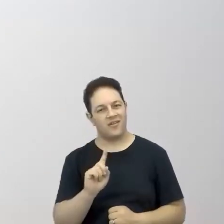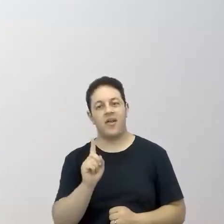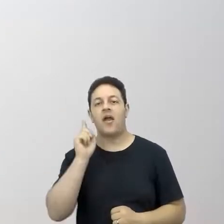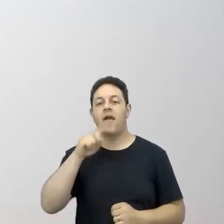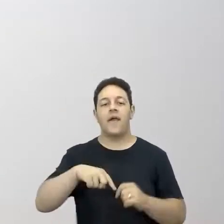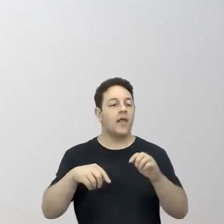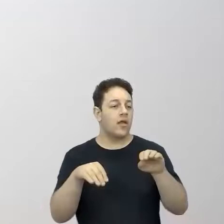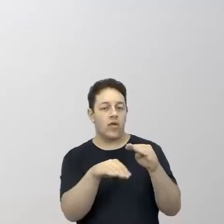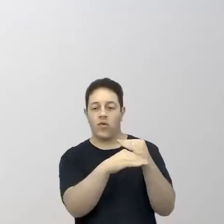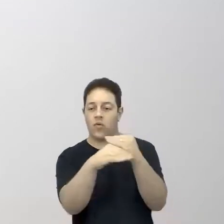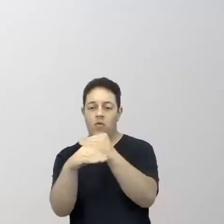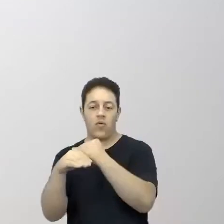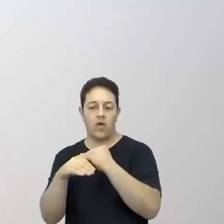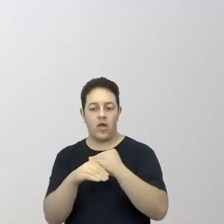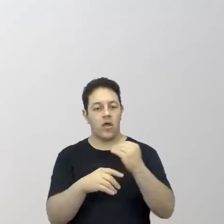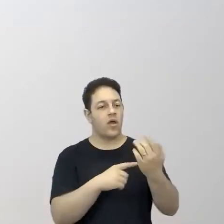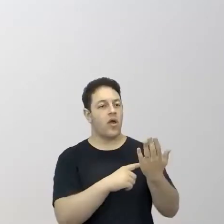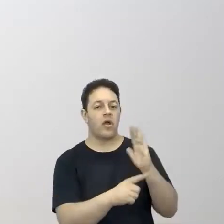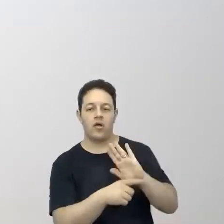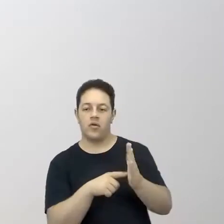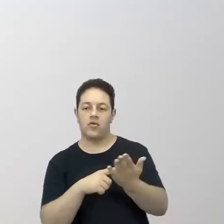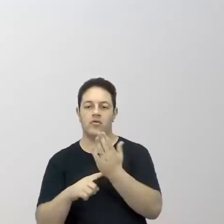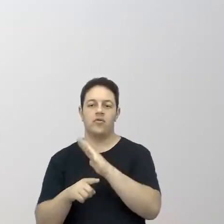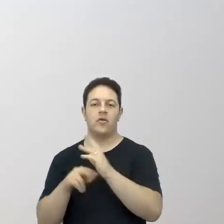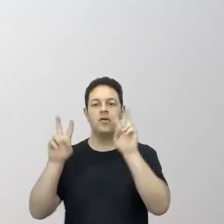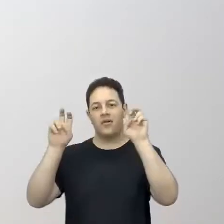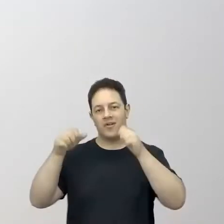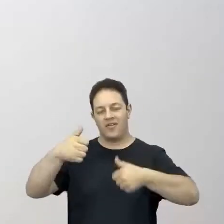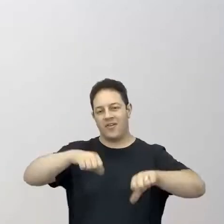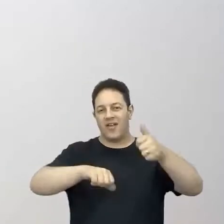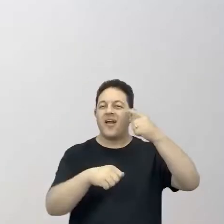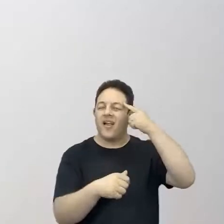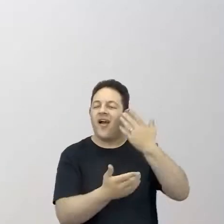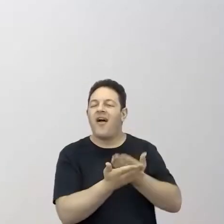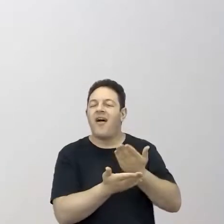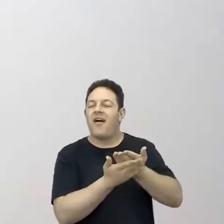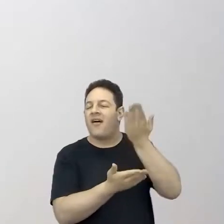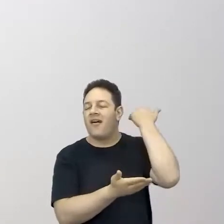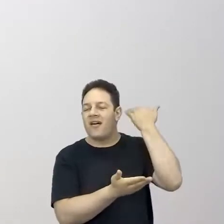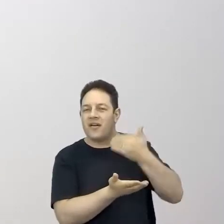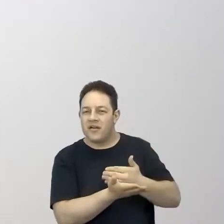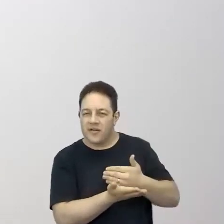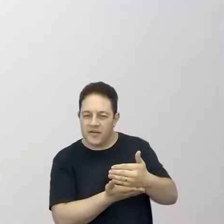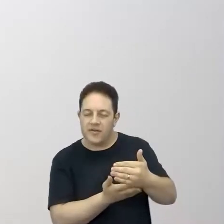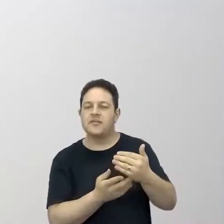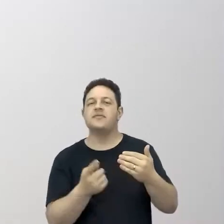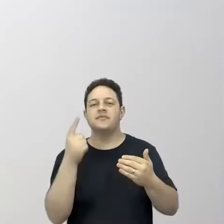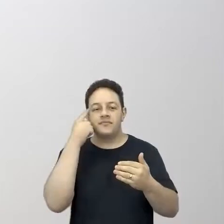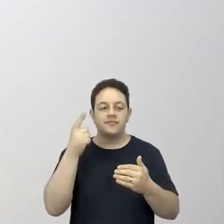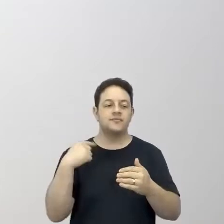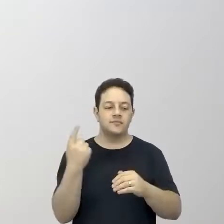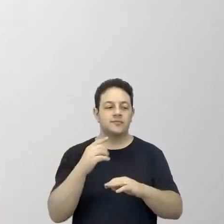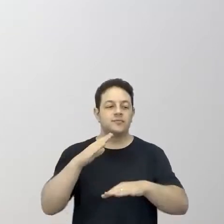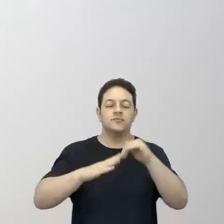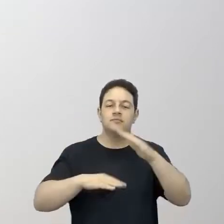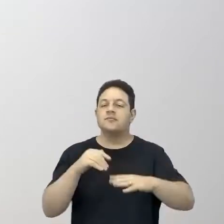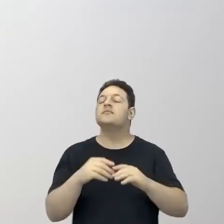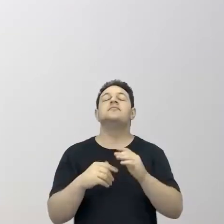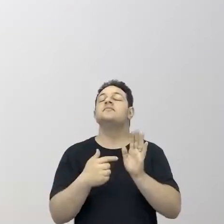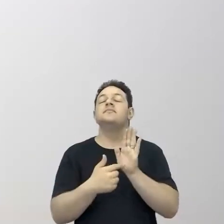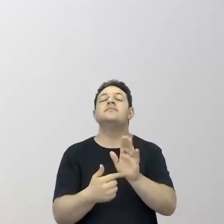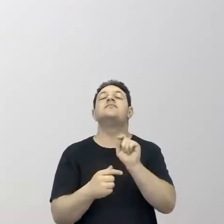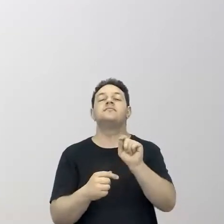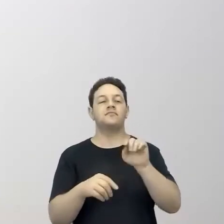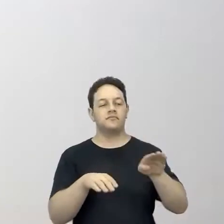avaliação entre iguais, porque afinal de contas, lembrando lá das nossas primeiras aulas, nós estamos colocando em prática essa ideia